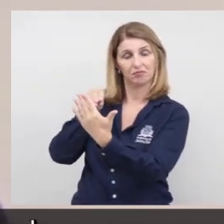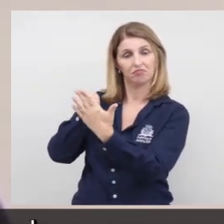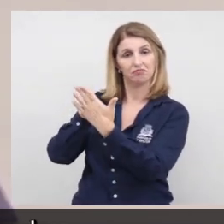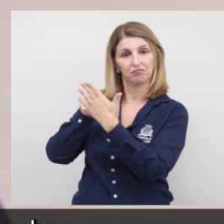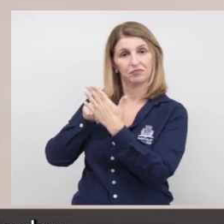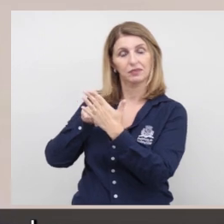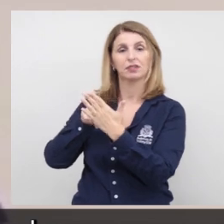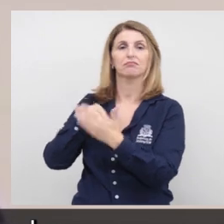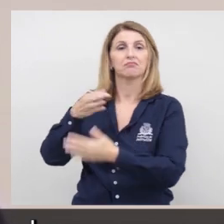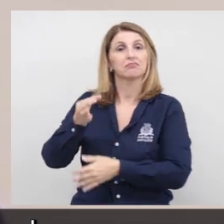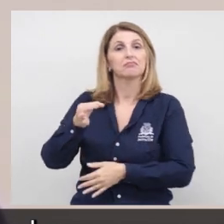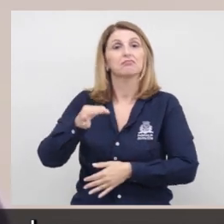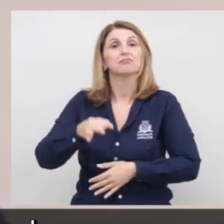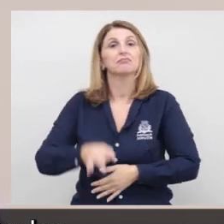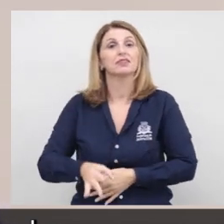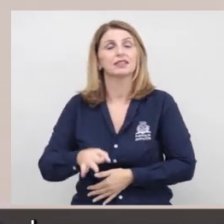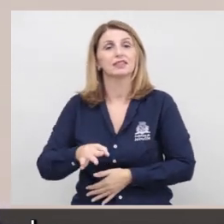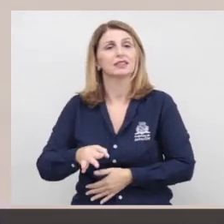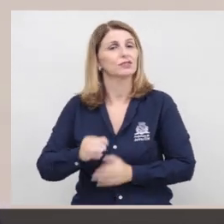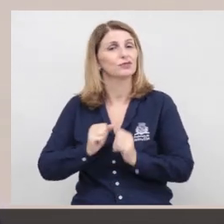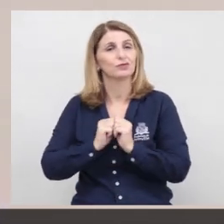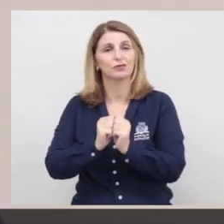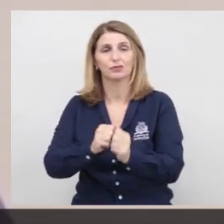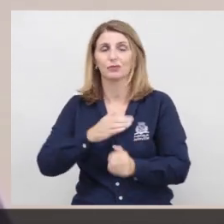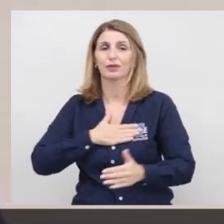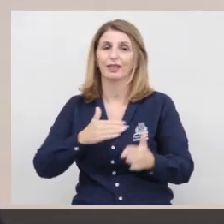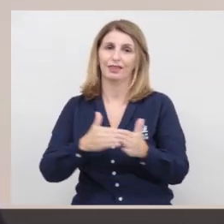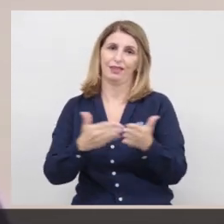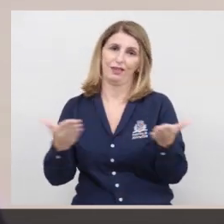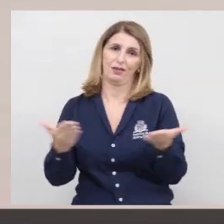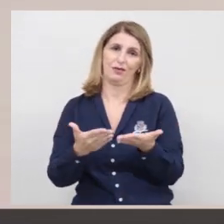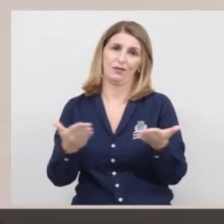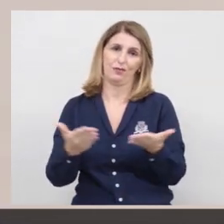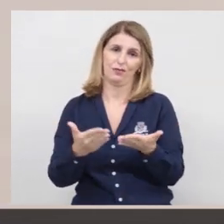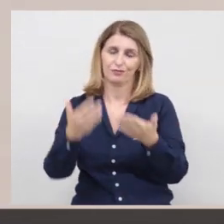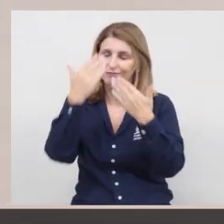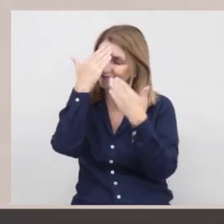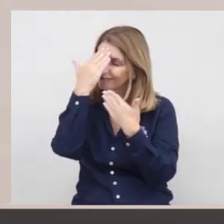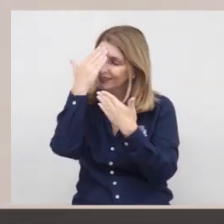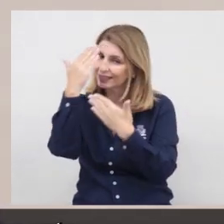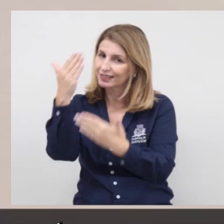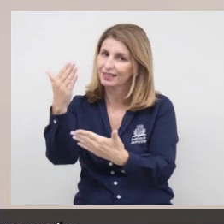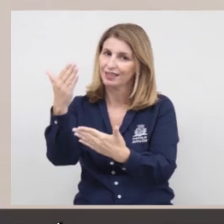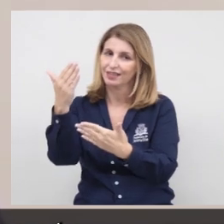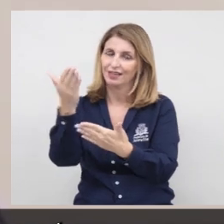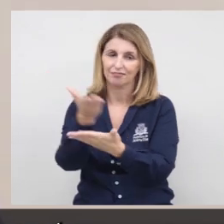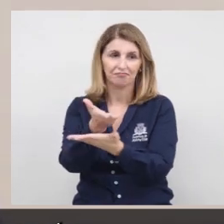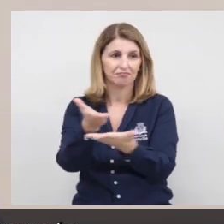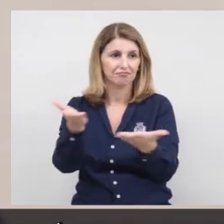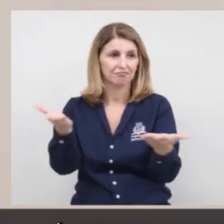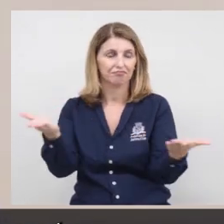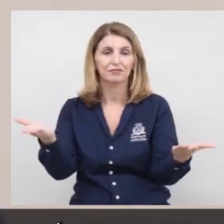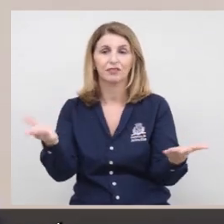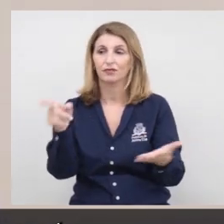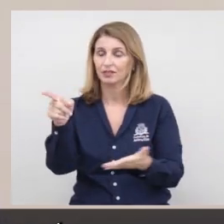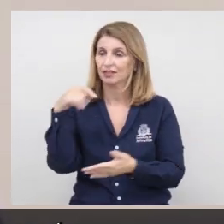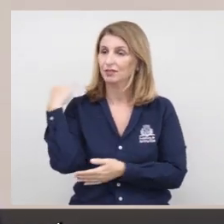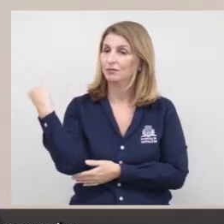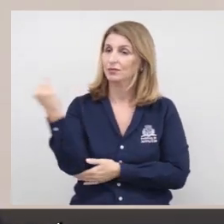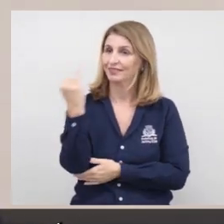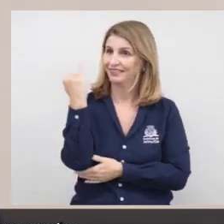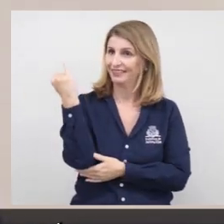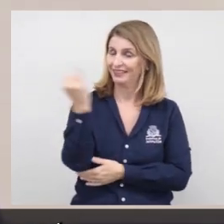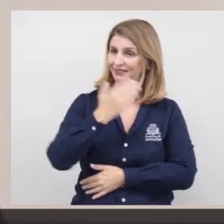por todos os exemplos para nos ver né isso com certeza eu levo comigo até hoje por isso nesse momento eu gostaria de te agradecer